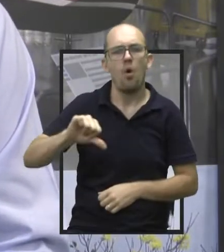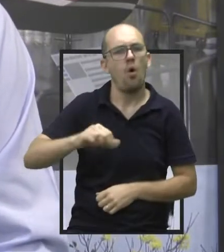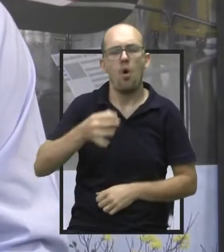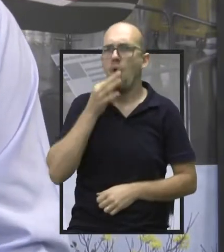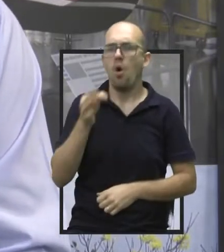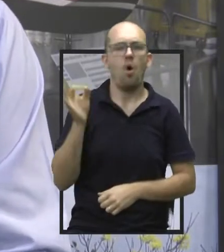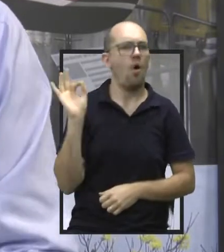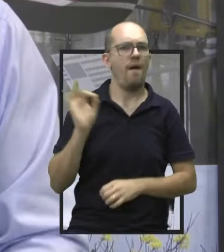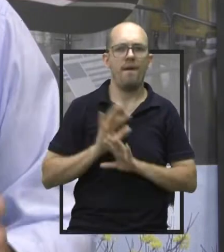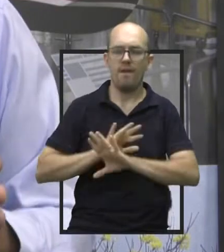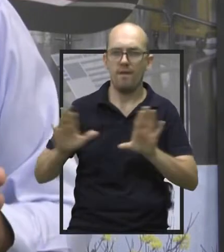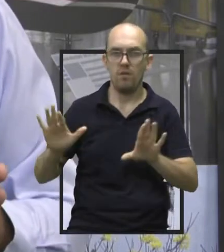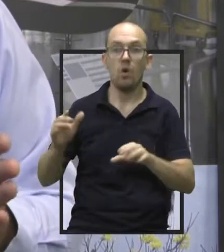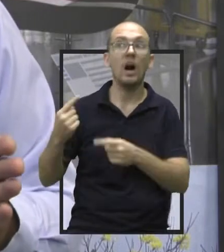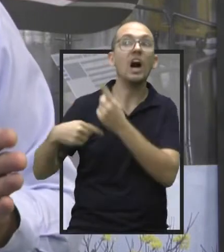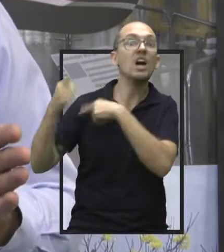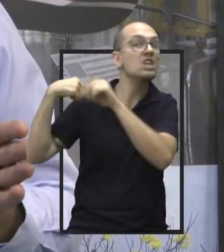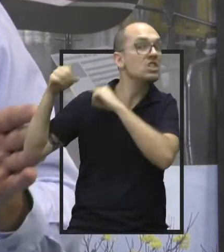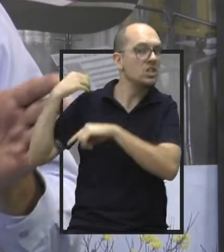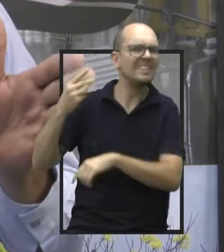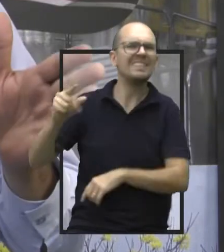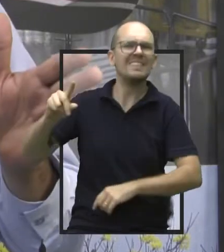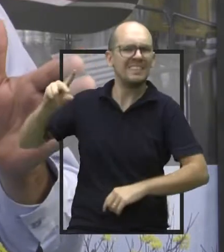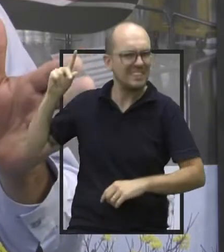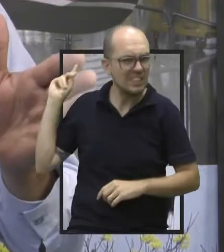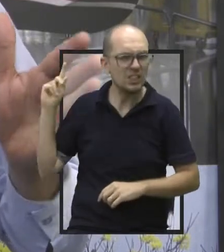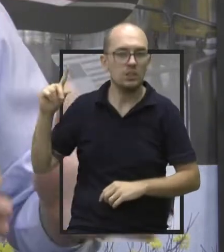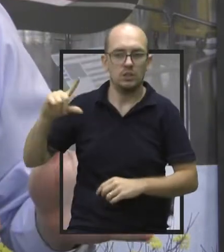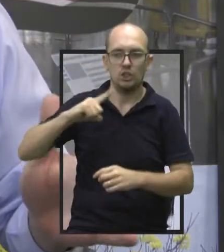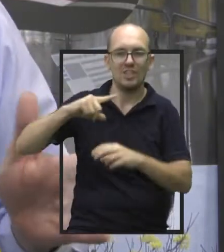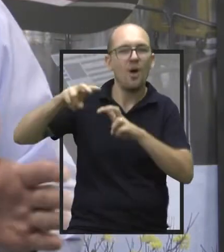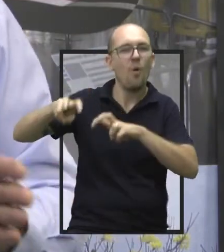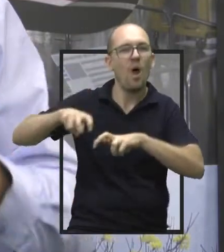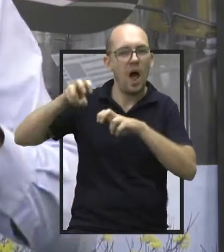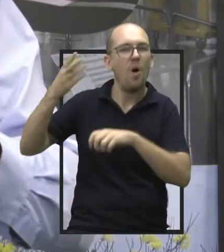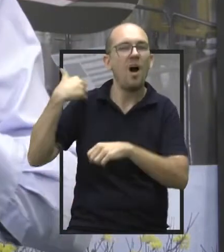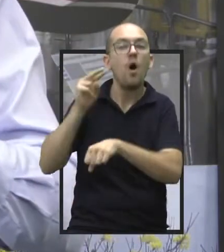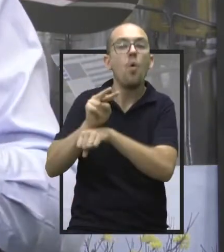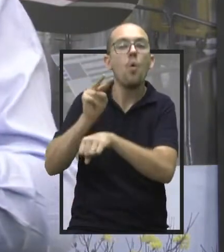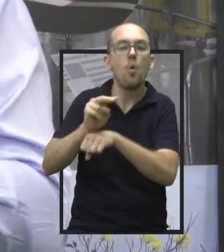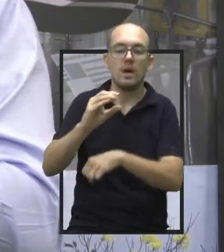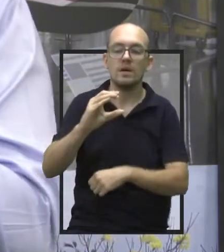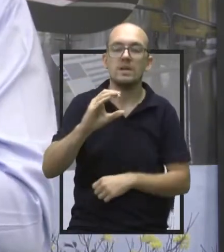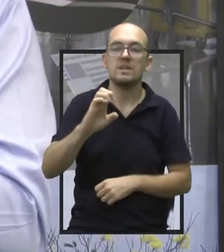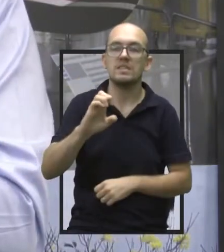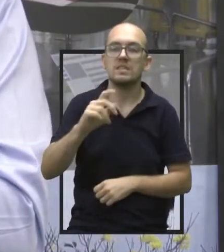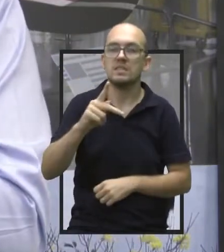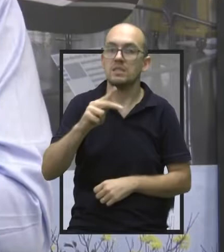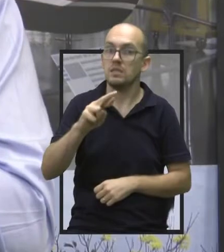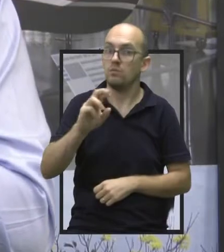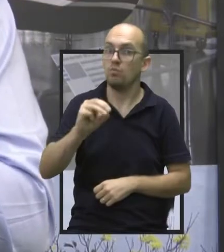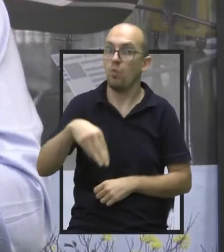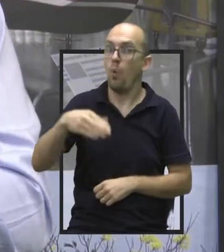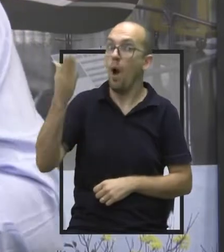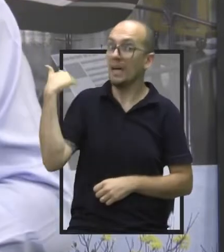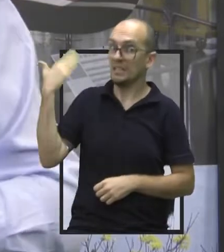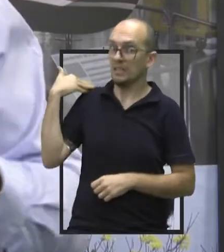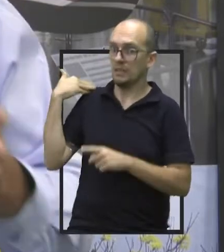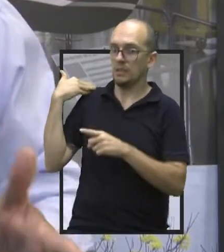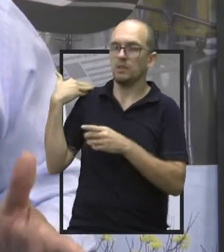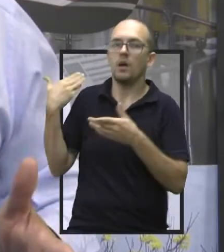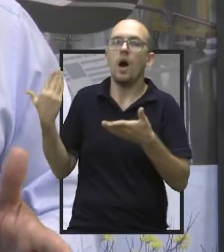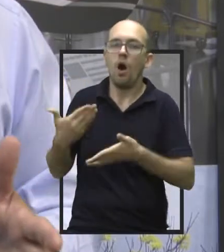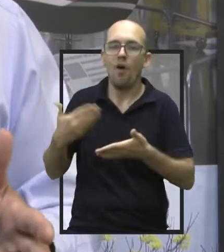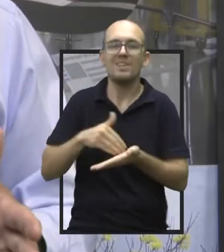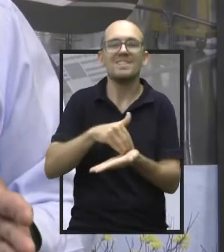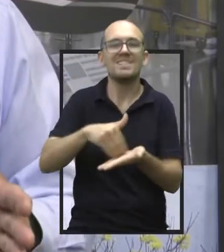Antigamente, as estradas rurais, ela era... Quem tomava conta era o CEPLON. Hoje, a Secretaria de